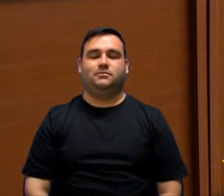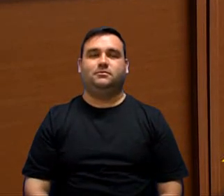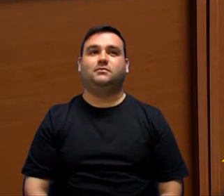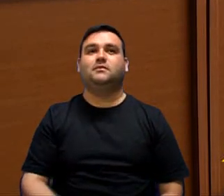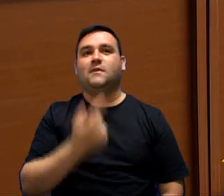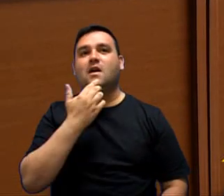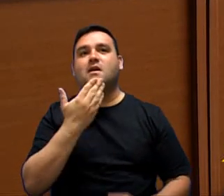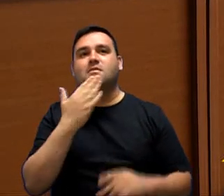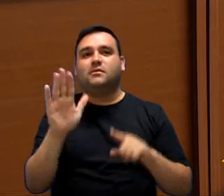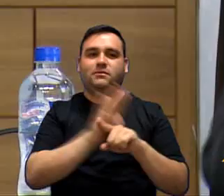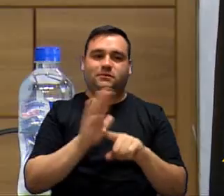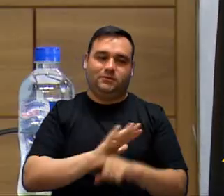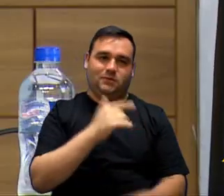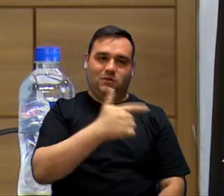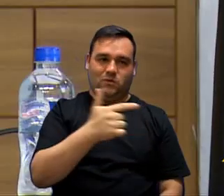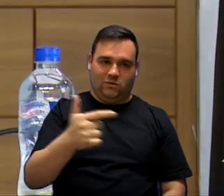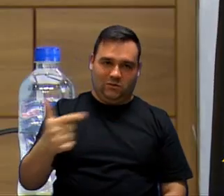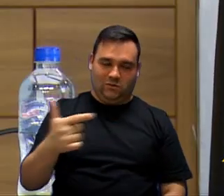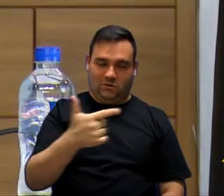Requerimento